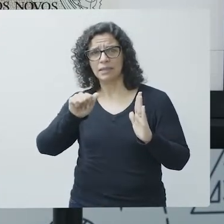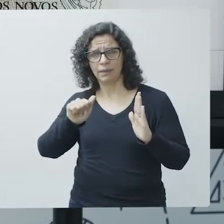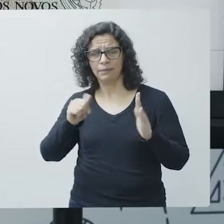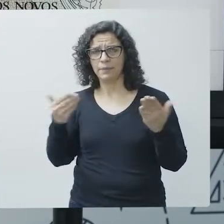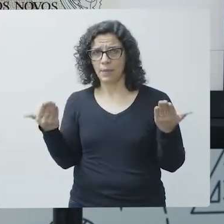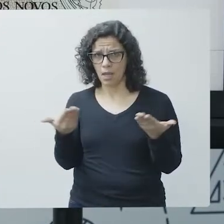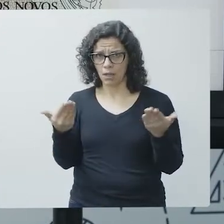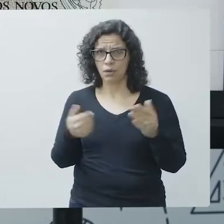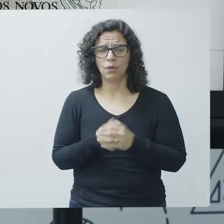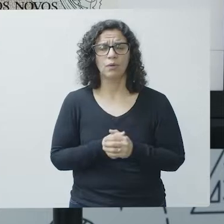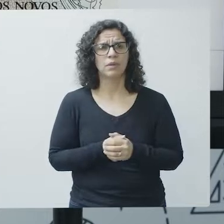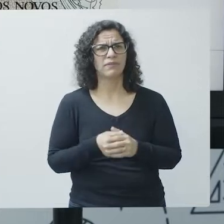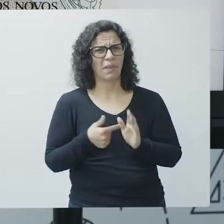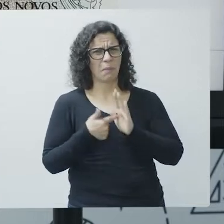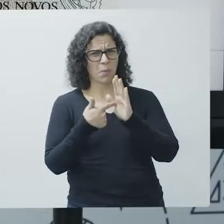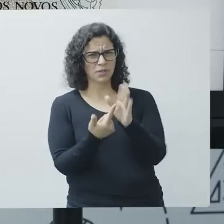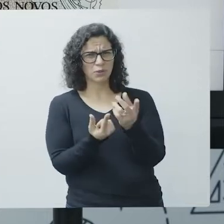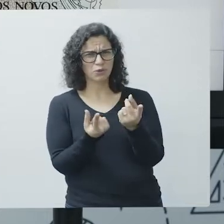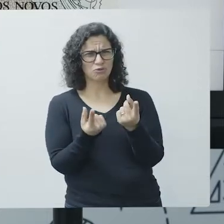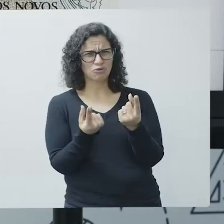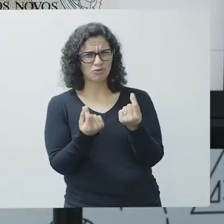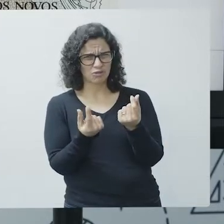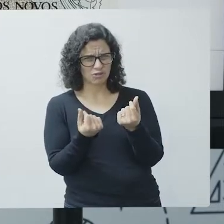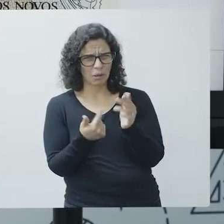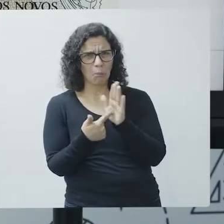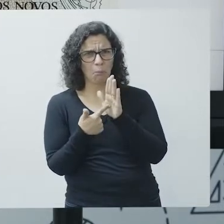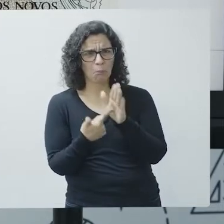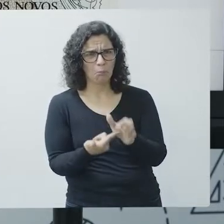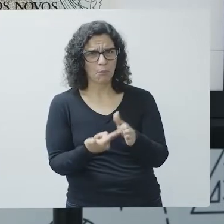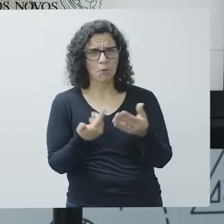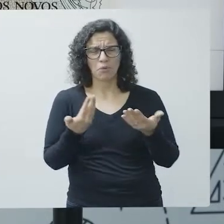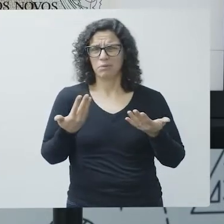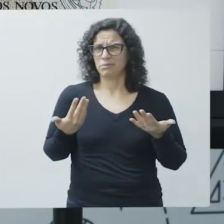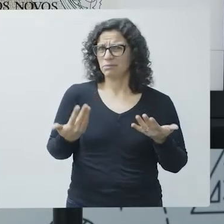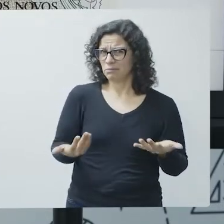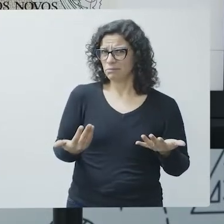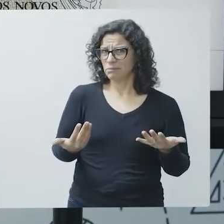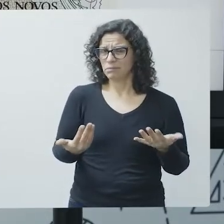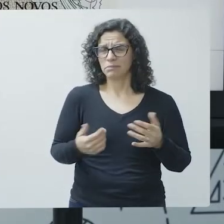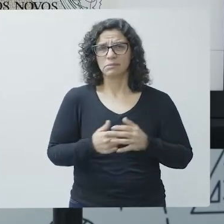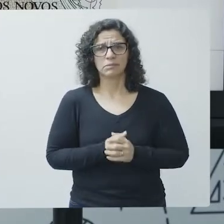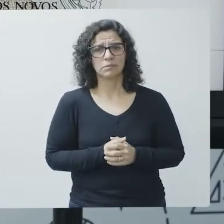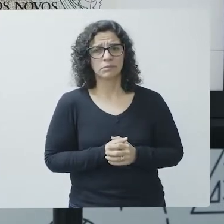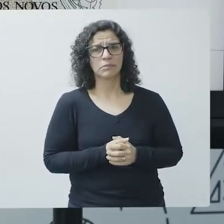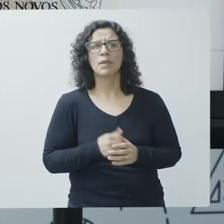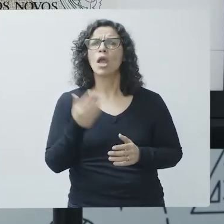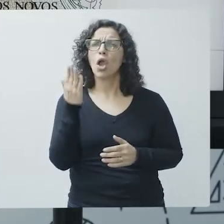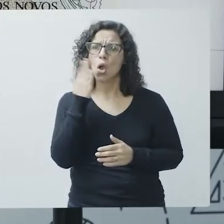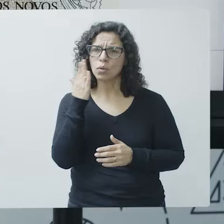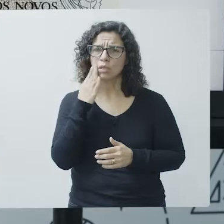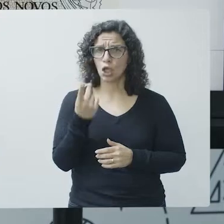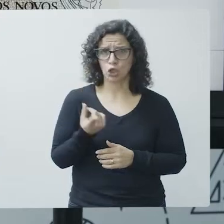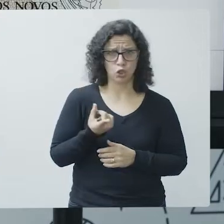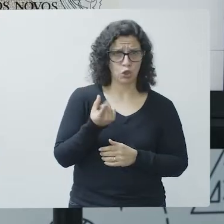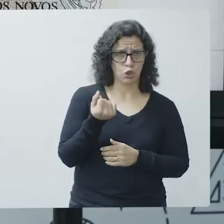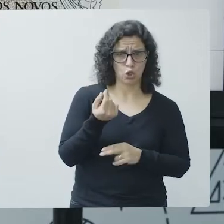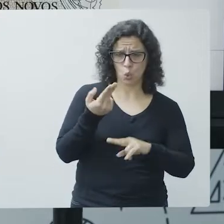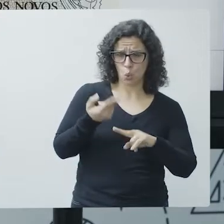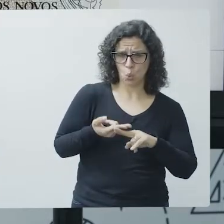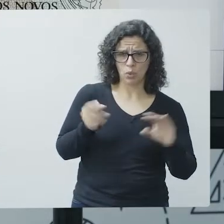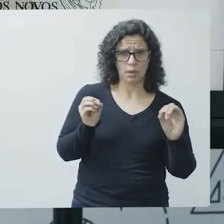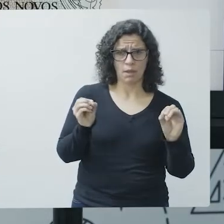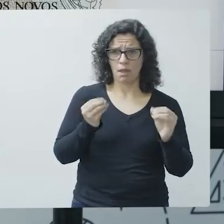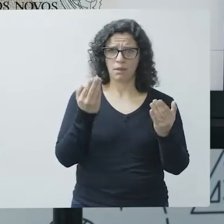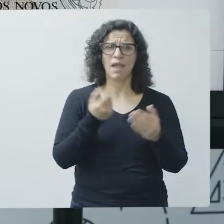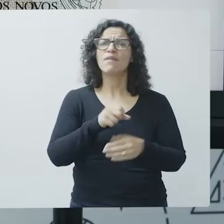Cecília Meirelles, e agora você está trazendo aí uma cédula, né? Claro que é uma cédula que hoje em dia não